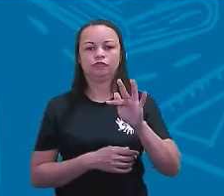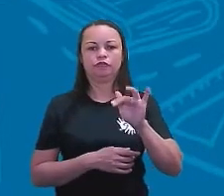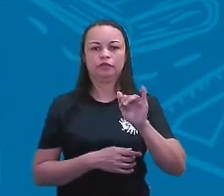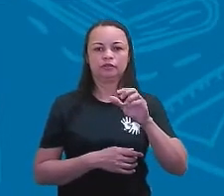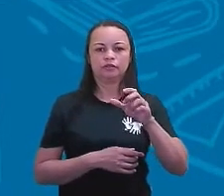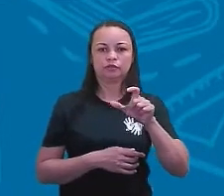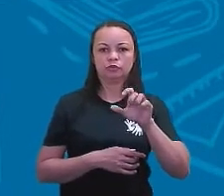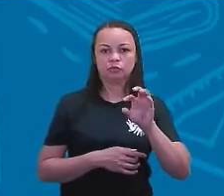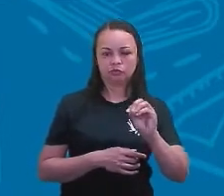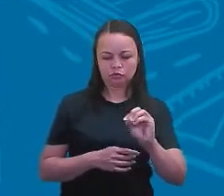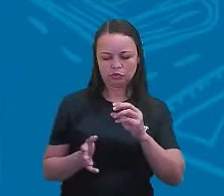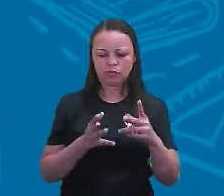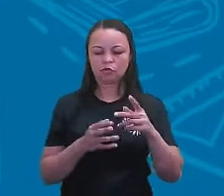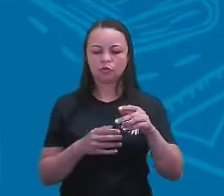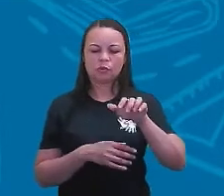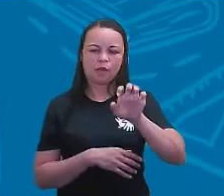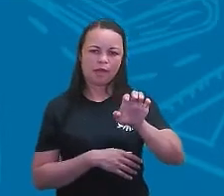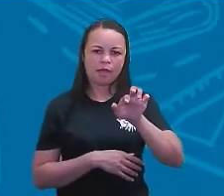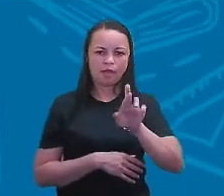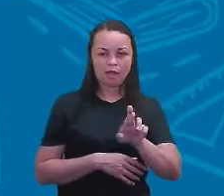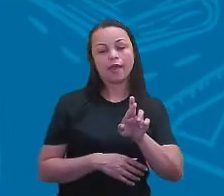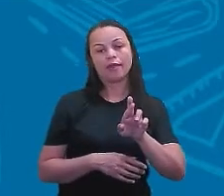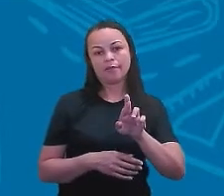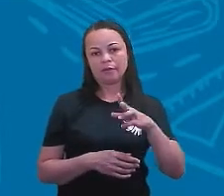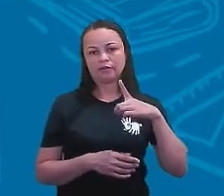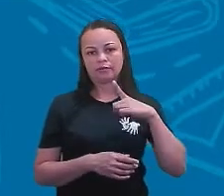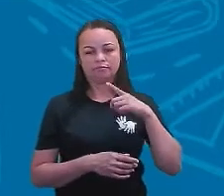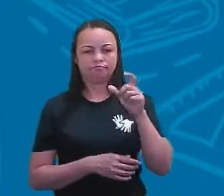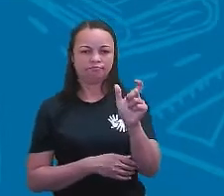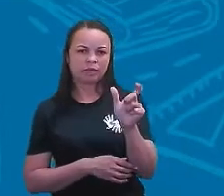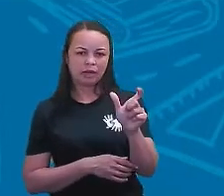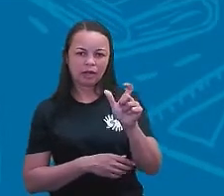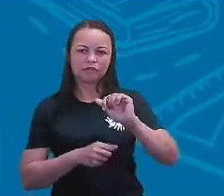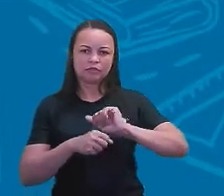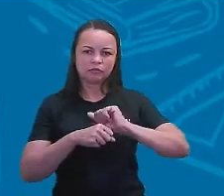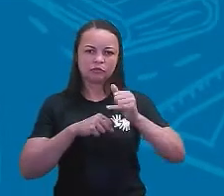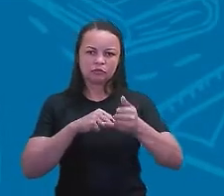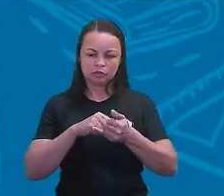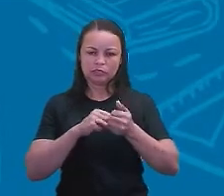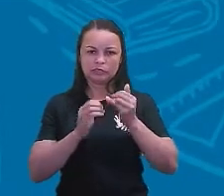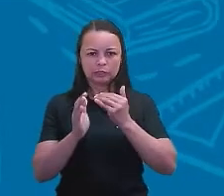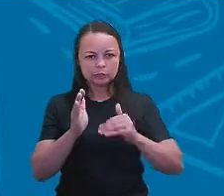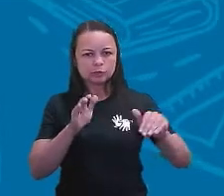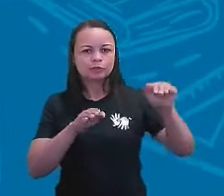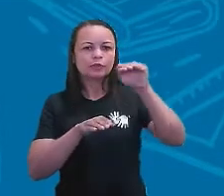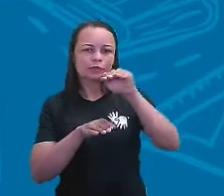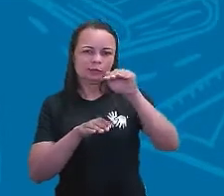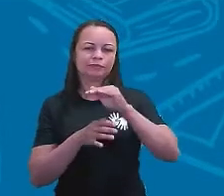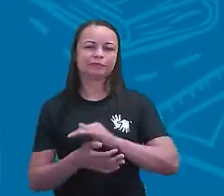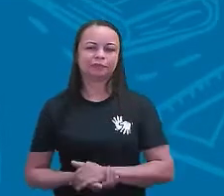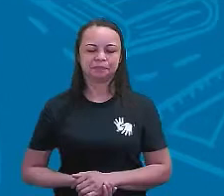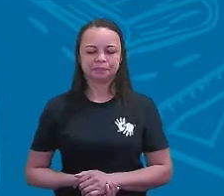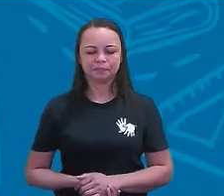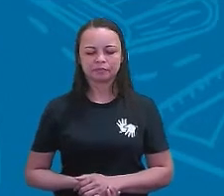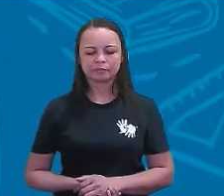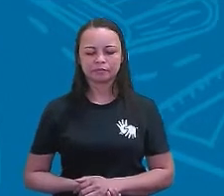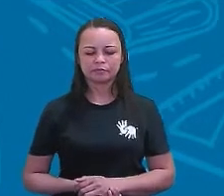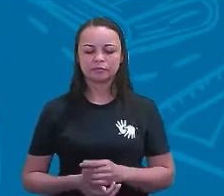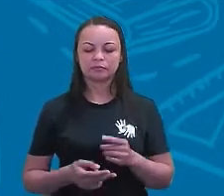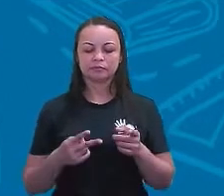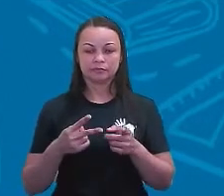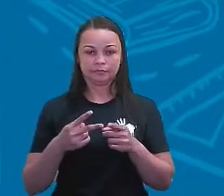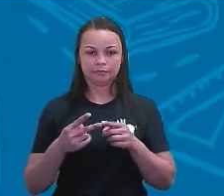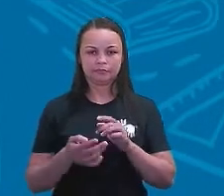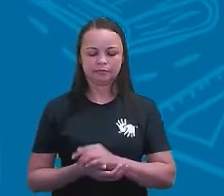aí do ER nas palavrinhas para deixá-las como adjetivo de superioridade. Olha o segundo